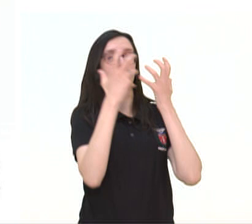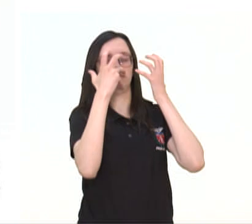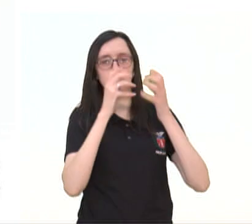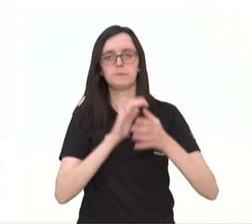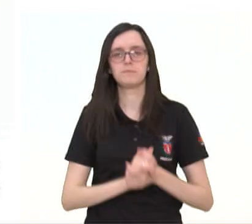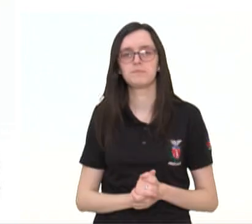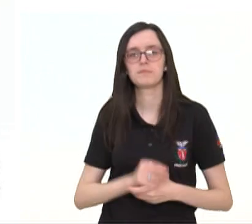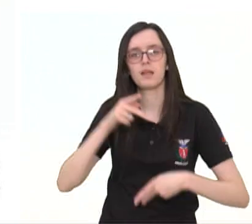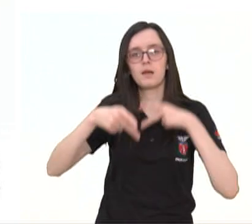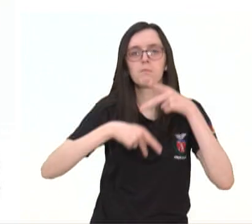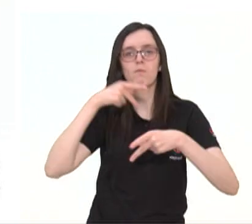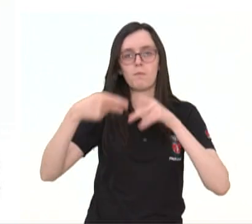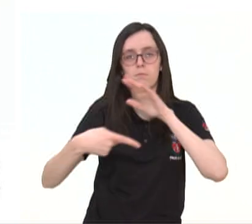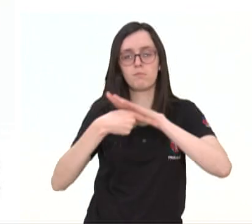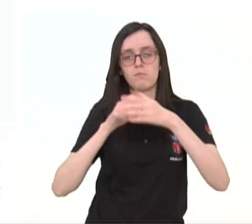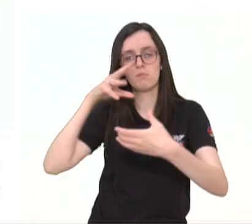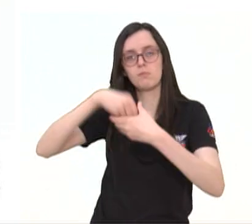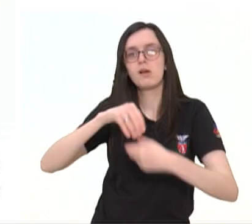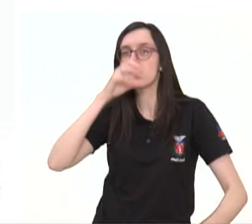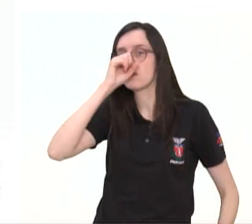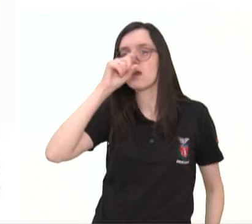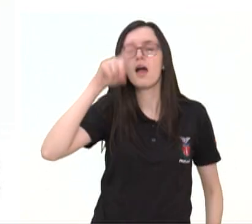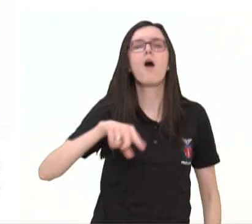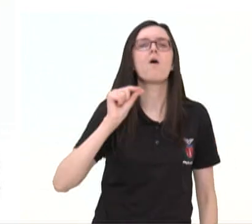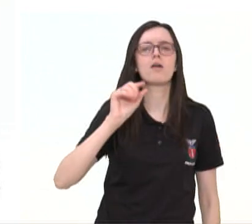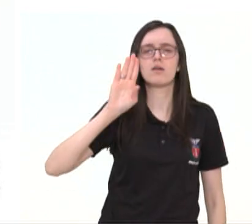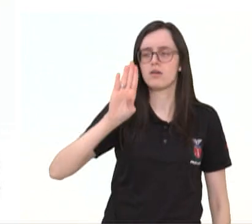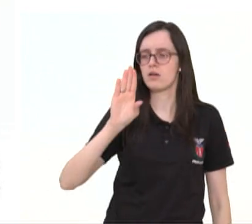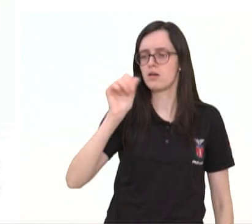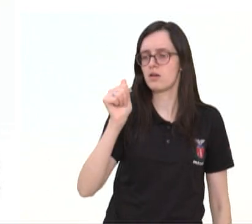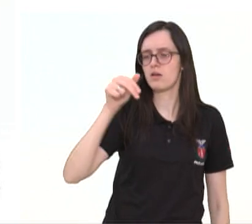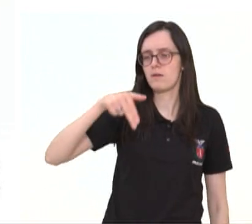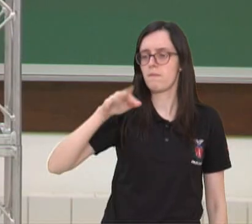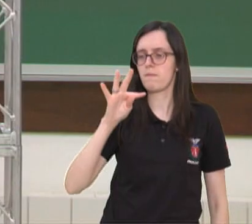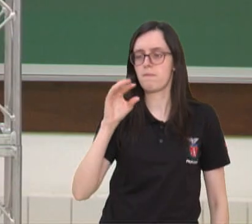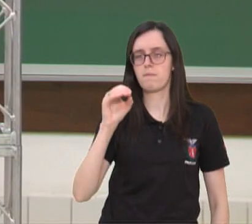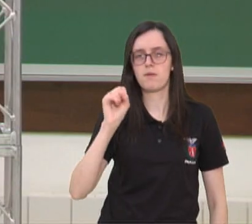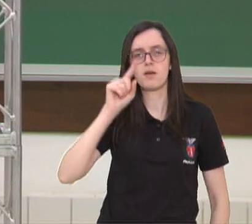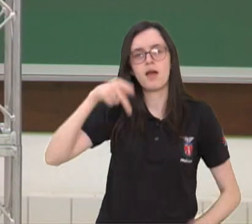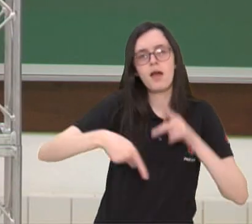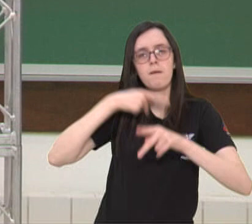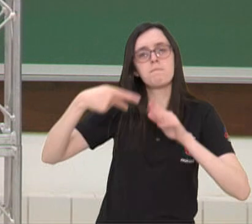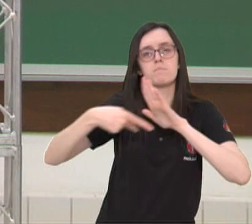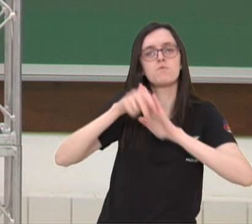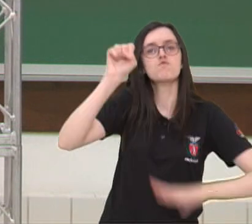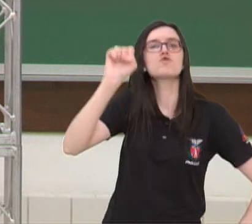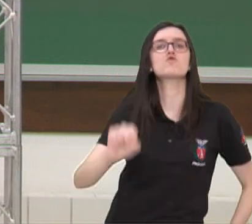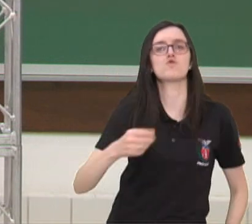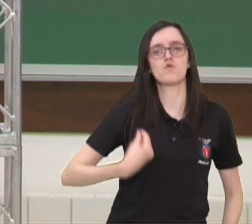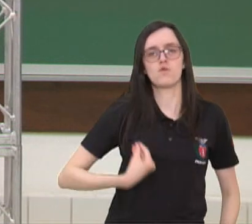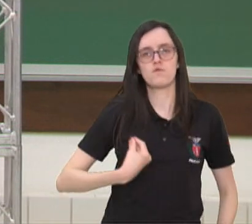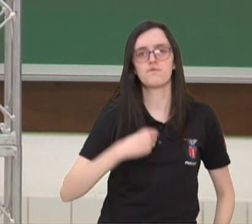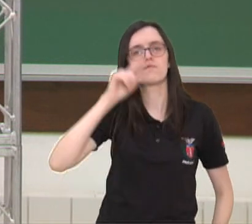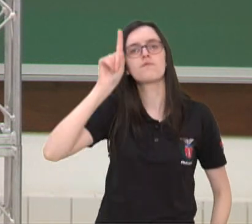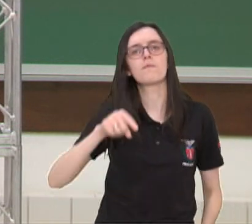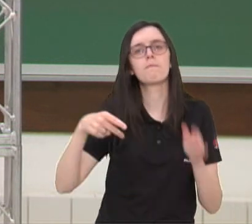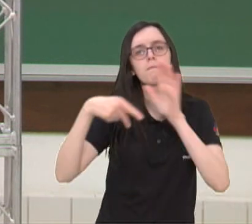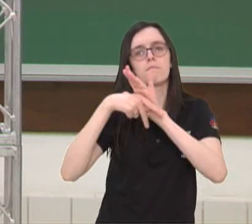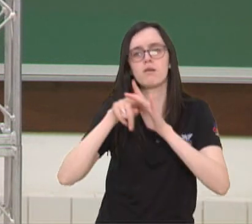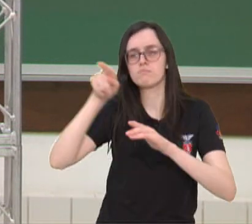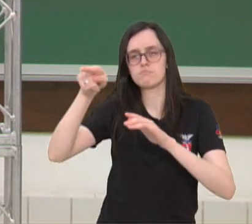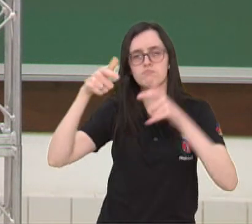Os povos em laranja são os povos bantus, que eram os povos nativos da parte sul